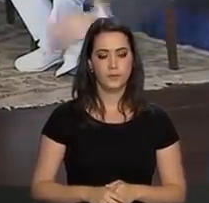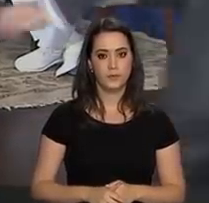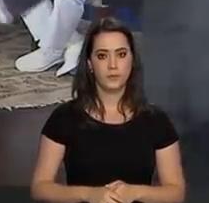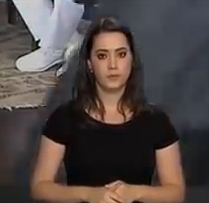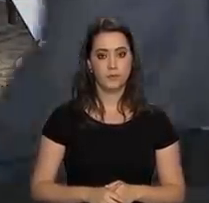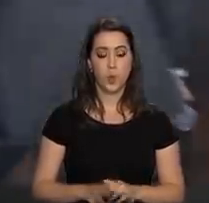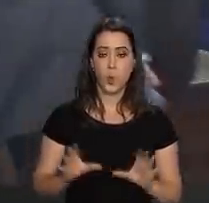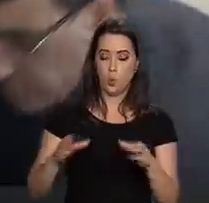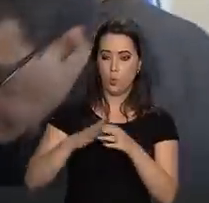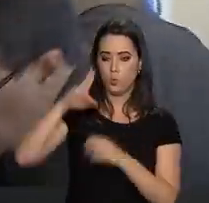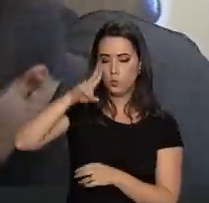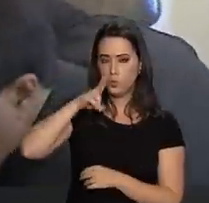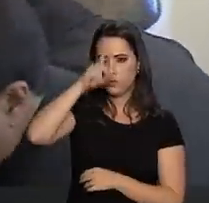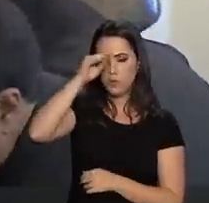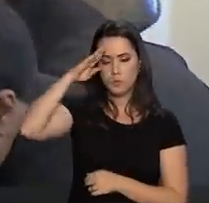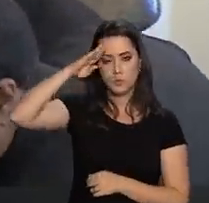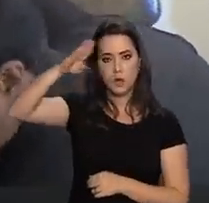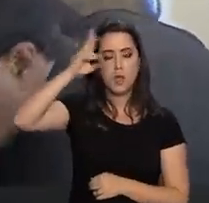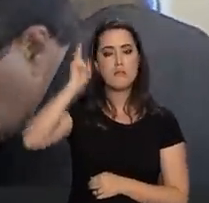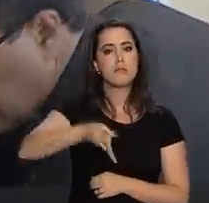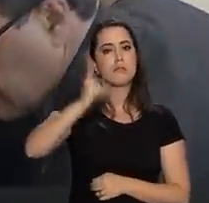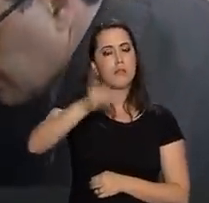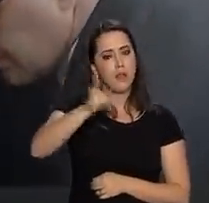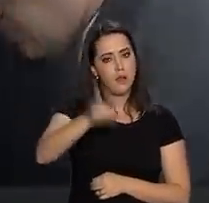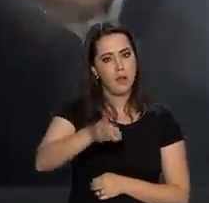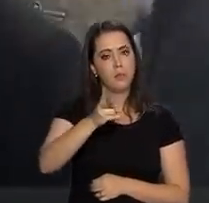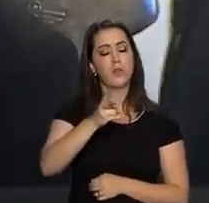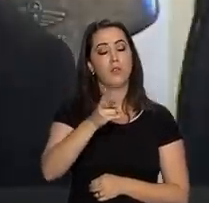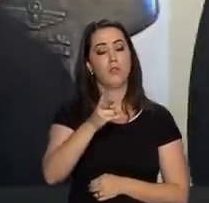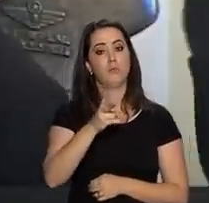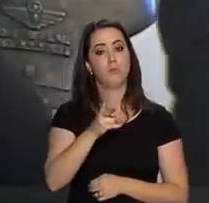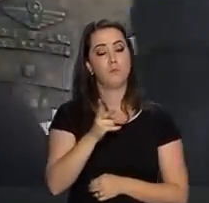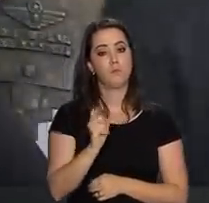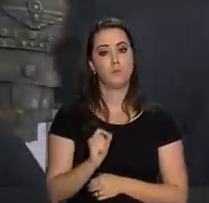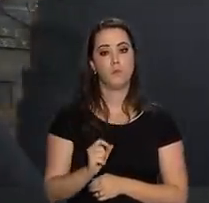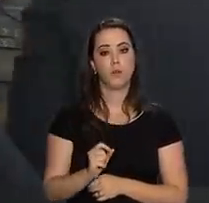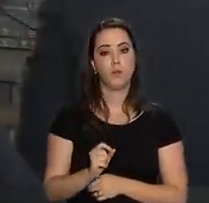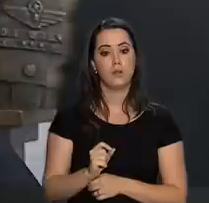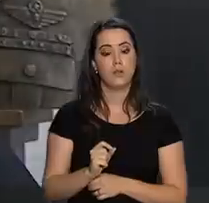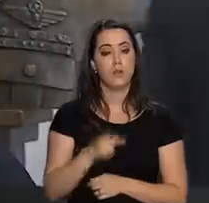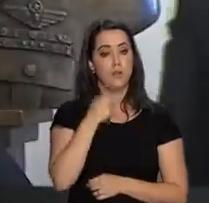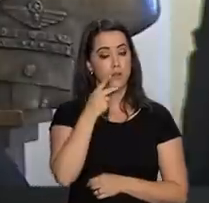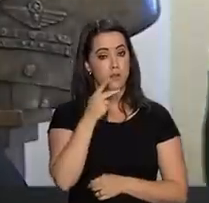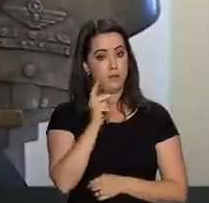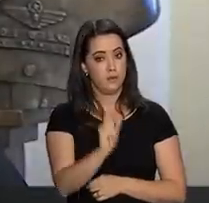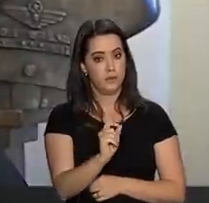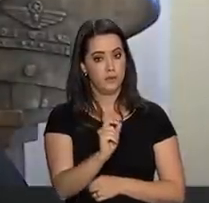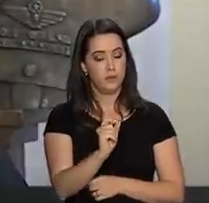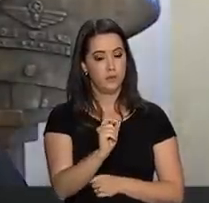E as Forças Armadas sempre refutaram a citação